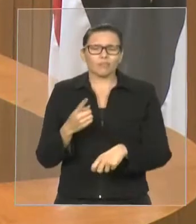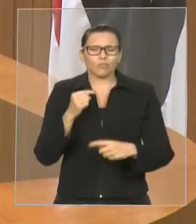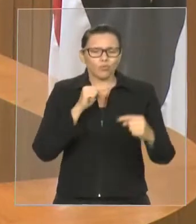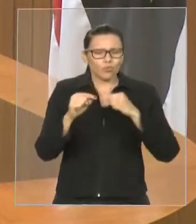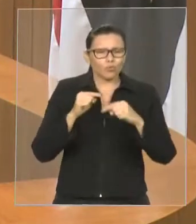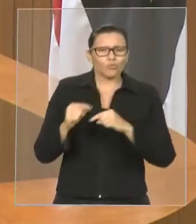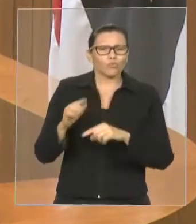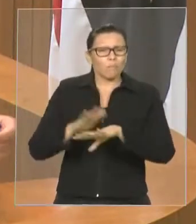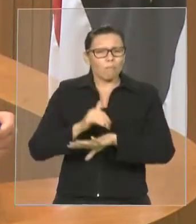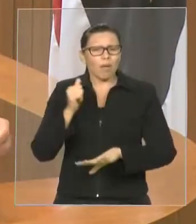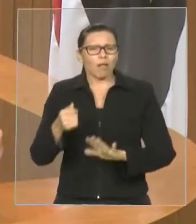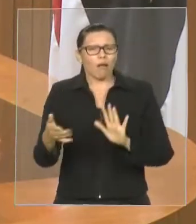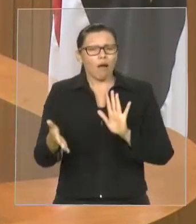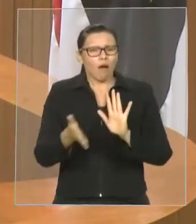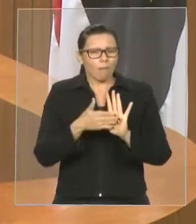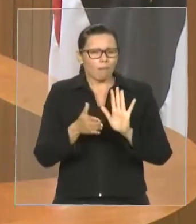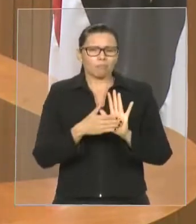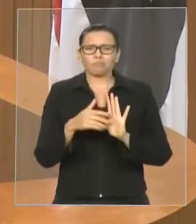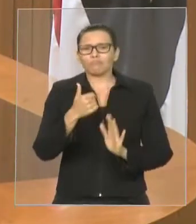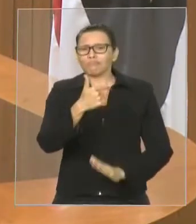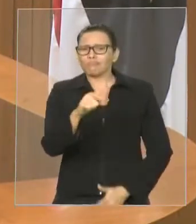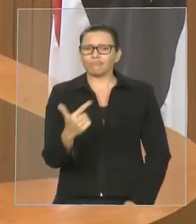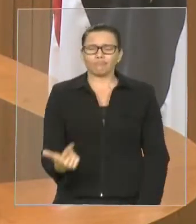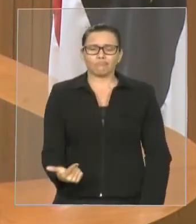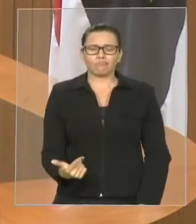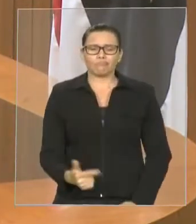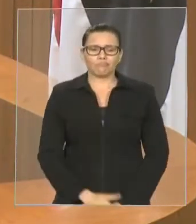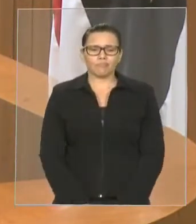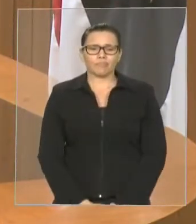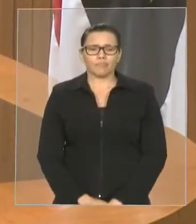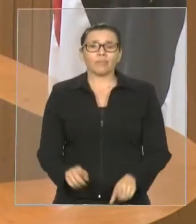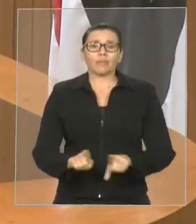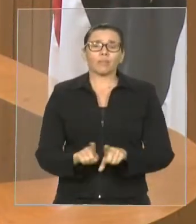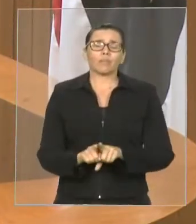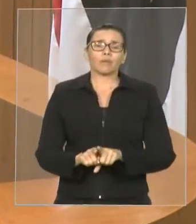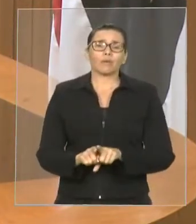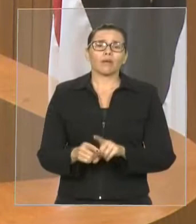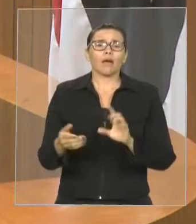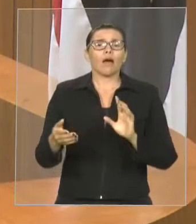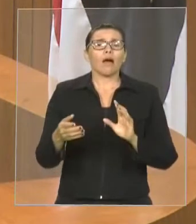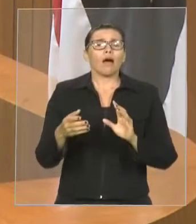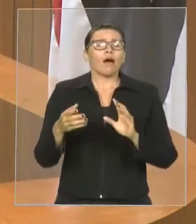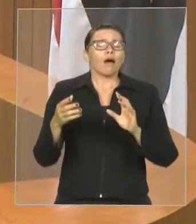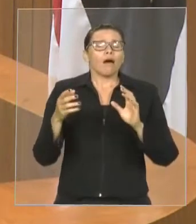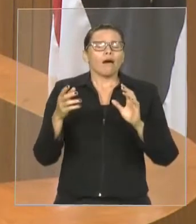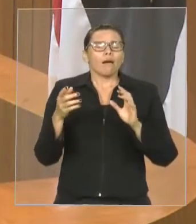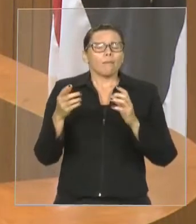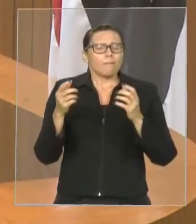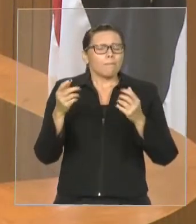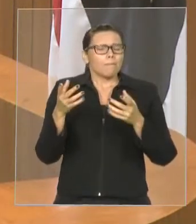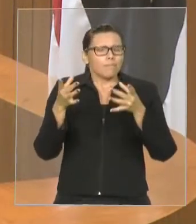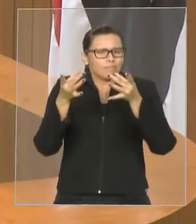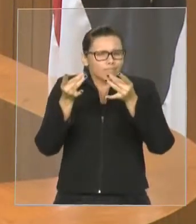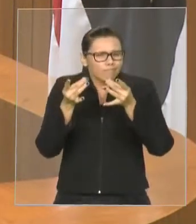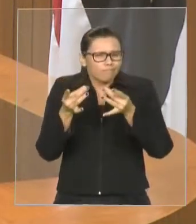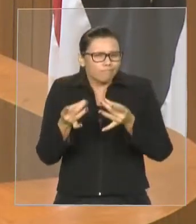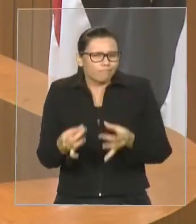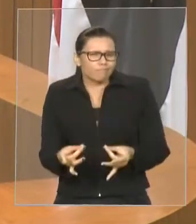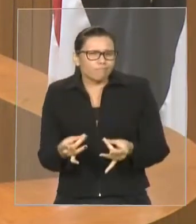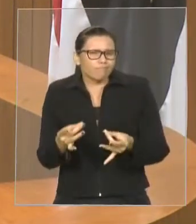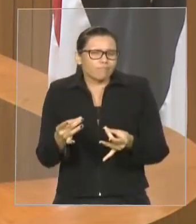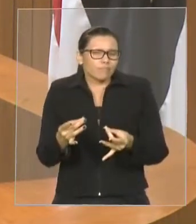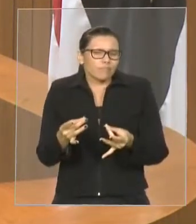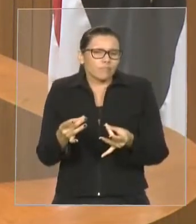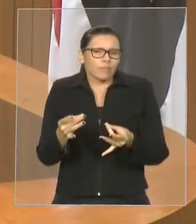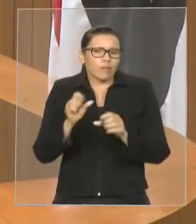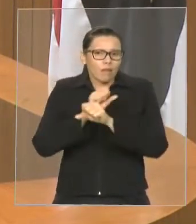A outra pergunta que se faz também, as informações claras das negociações feitas pelo governo do Estado com os investidores